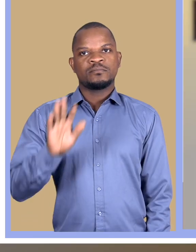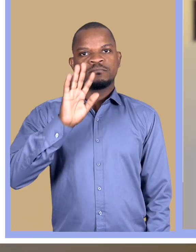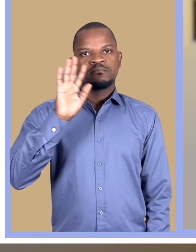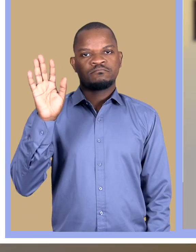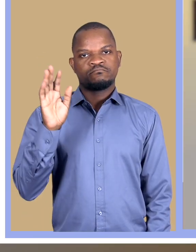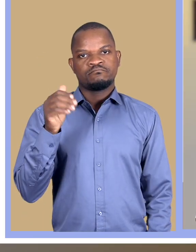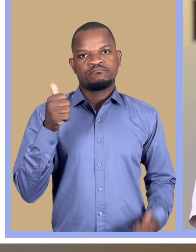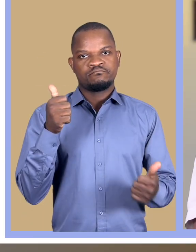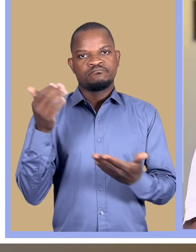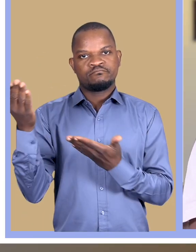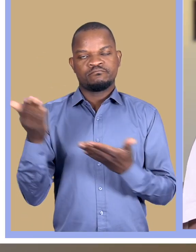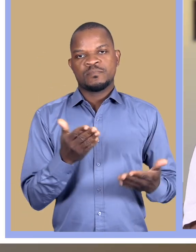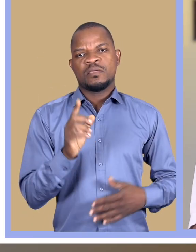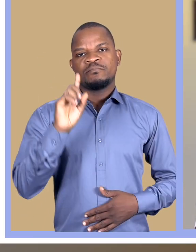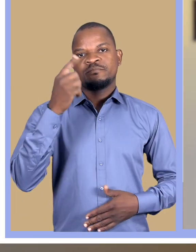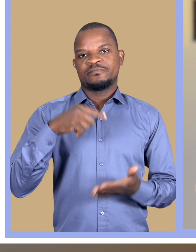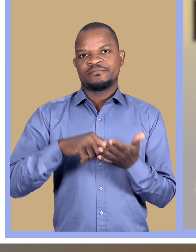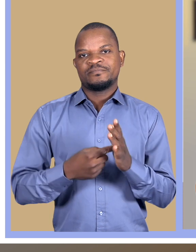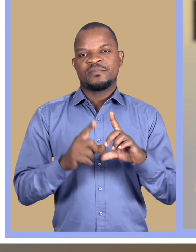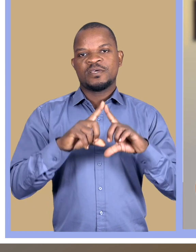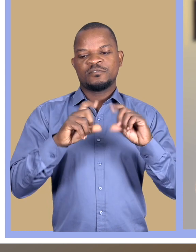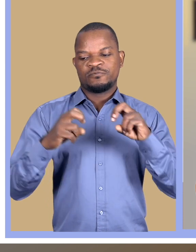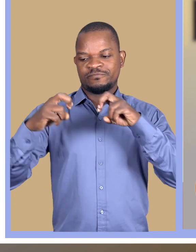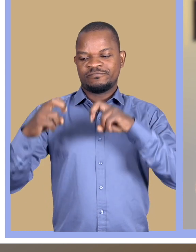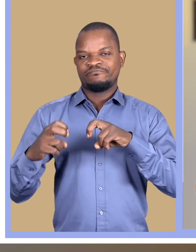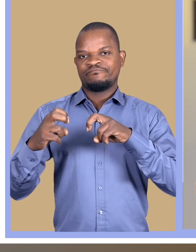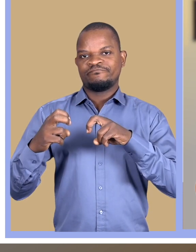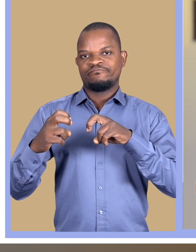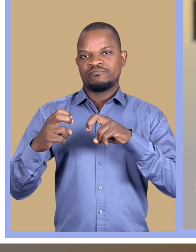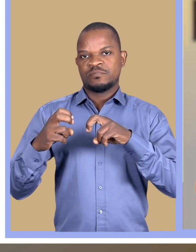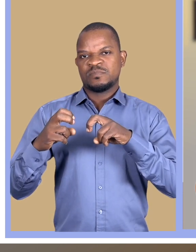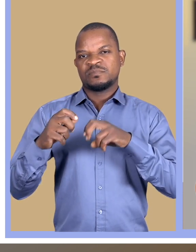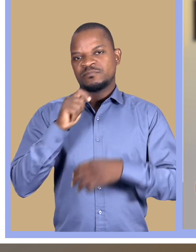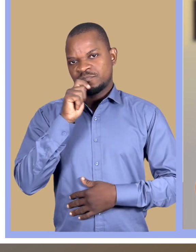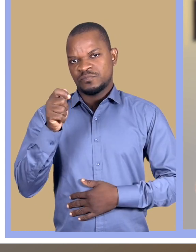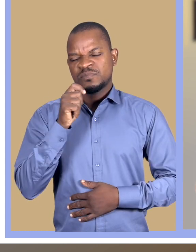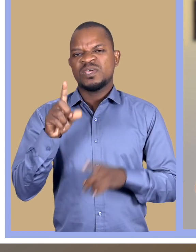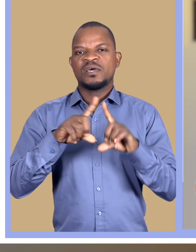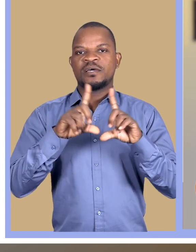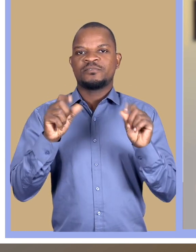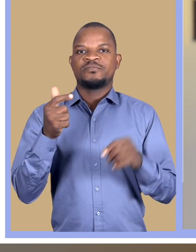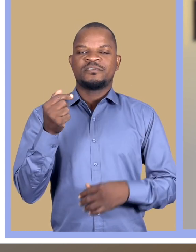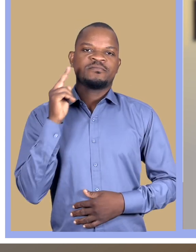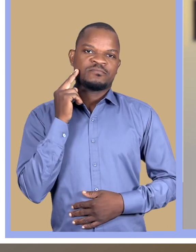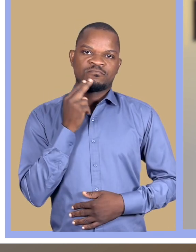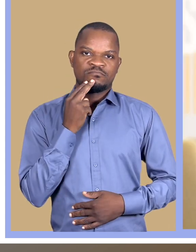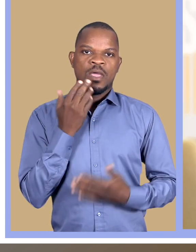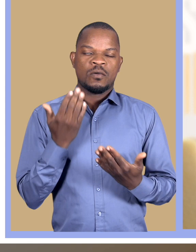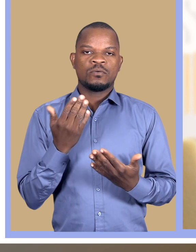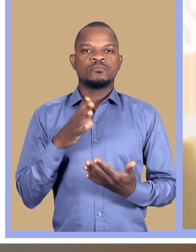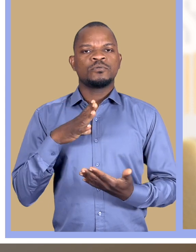Olá, sejam bem-vindos à primeira edição do podcast da TV Surte. Hoje temos uma convidada